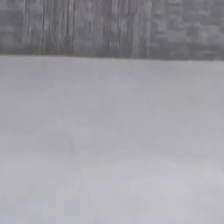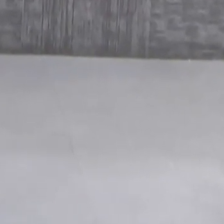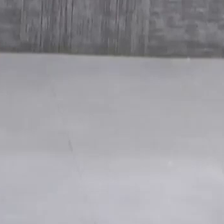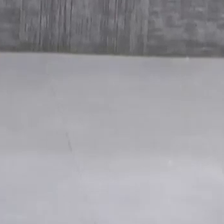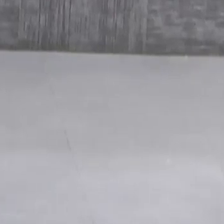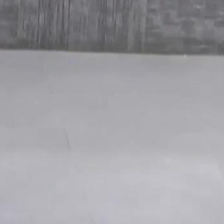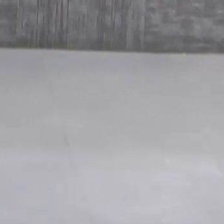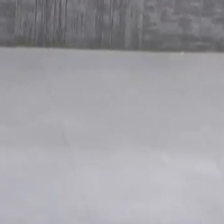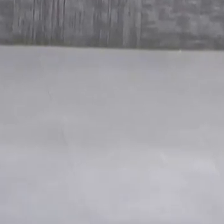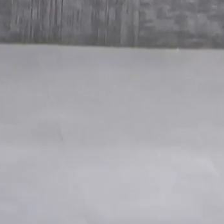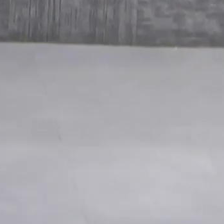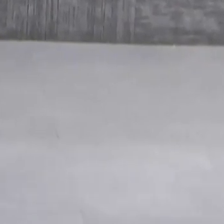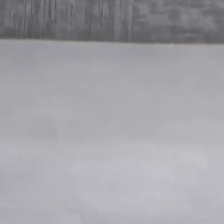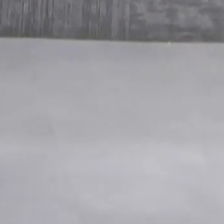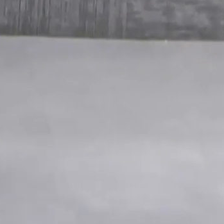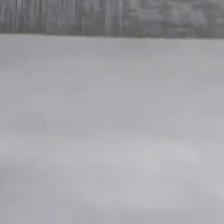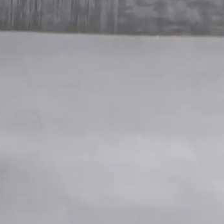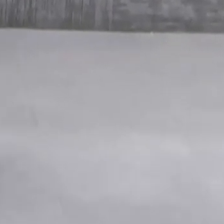e você